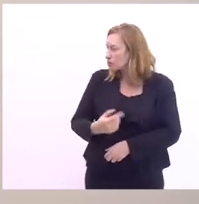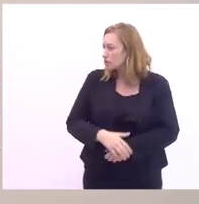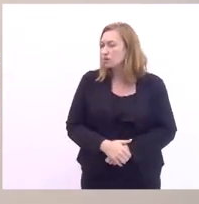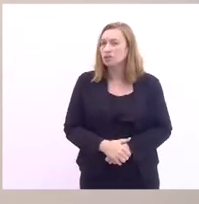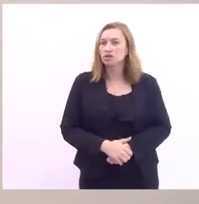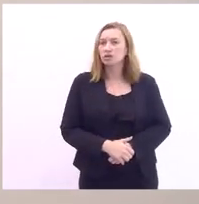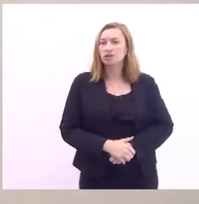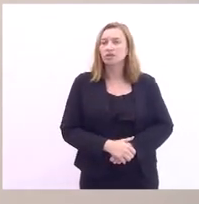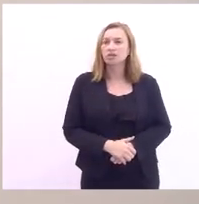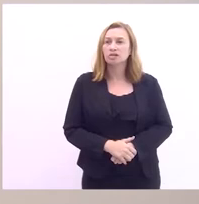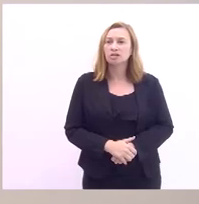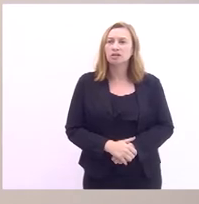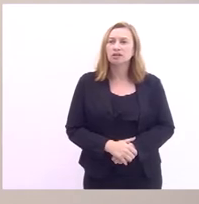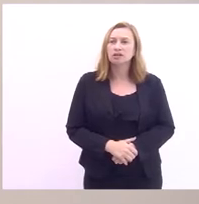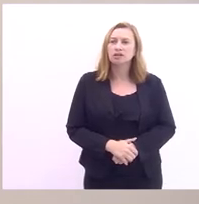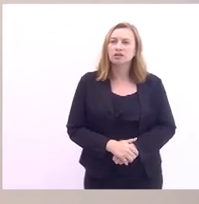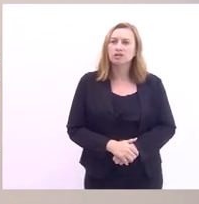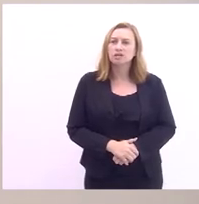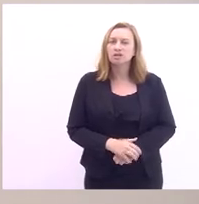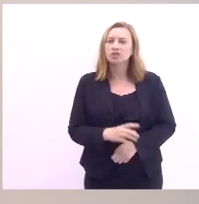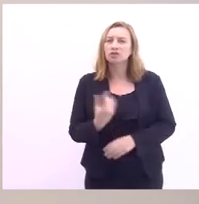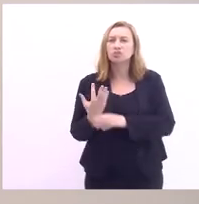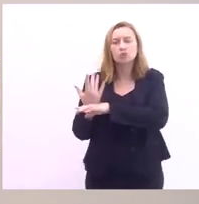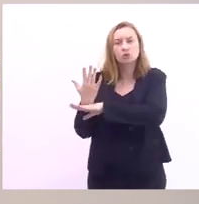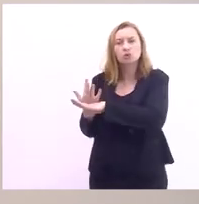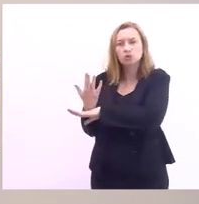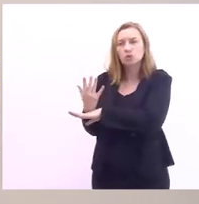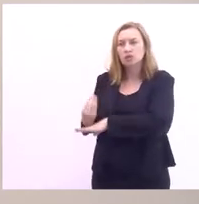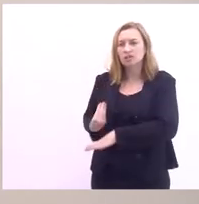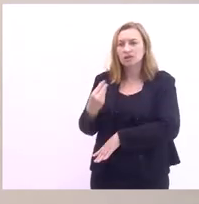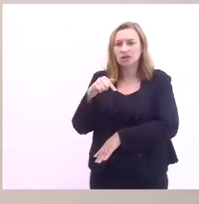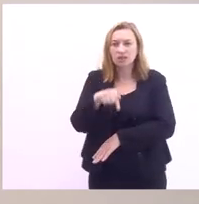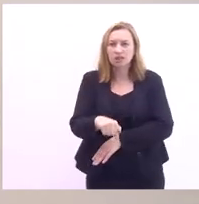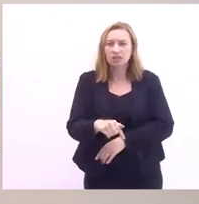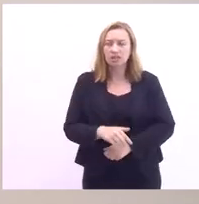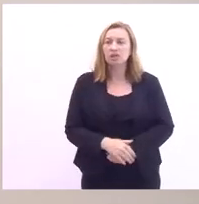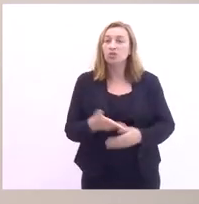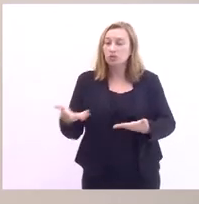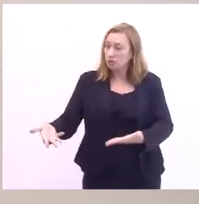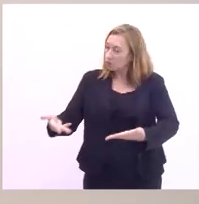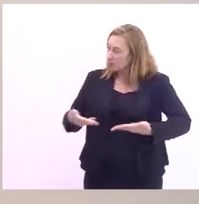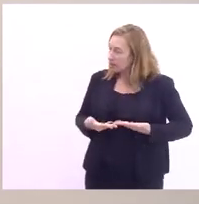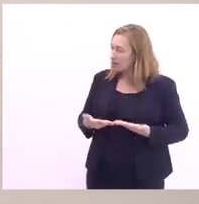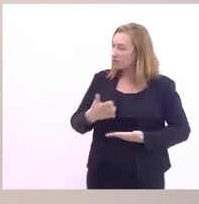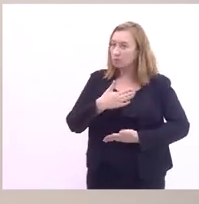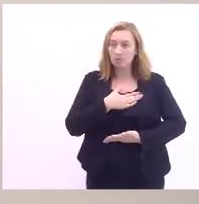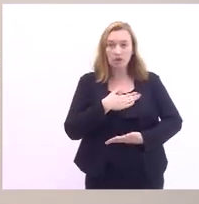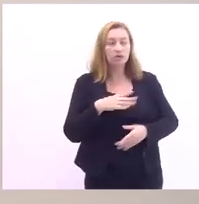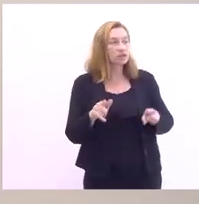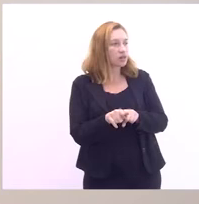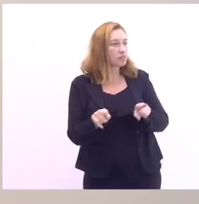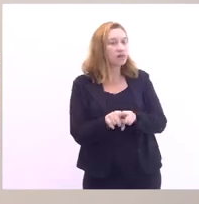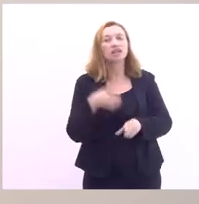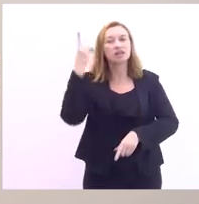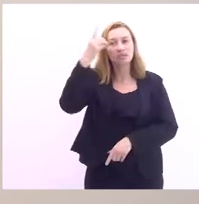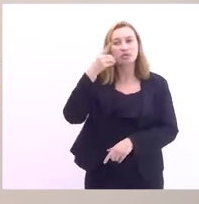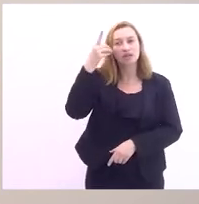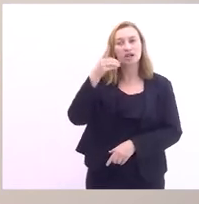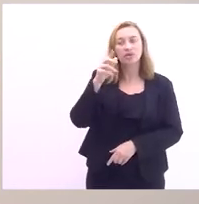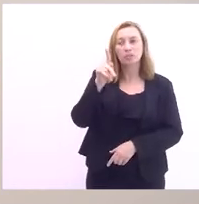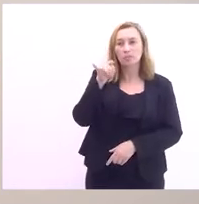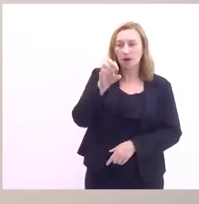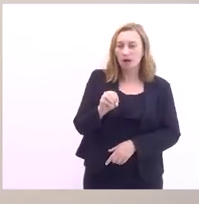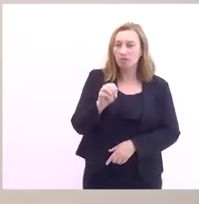os munícipes de Duque de Caxias que estão presentes, convidados meus e do Paulo Ramos, o